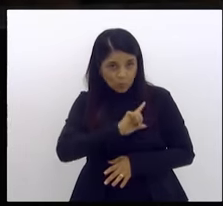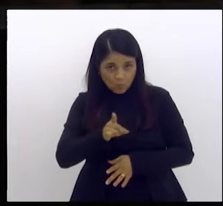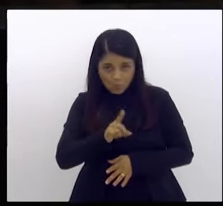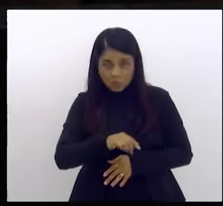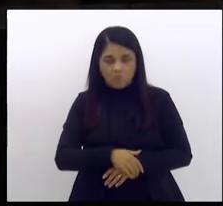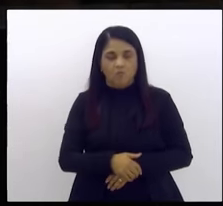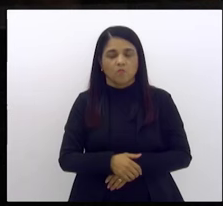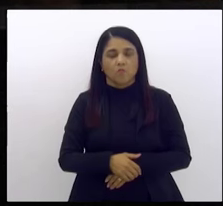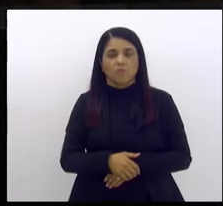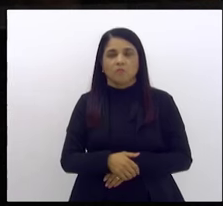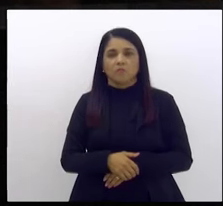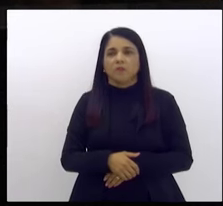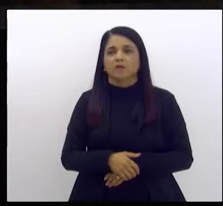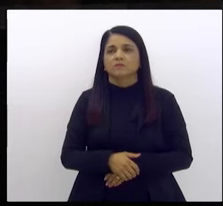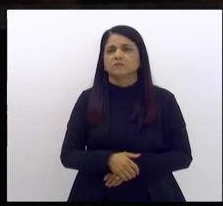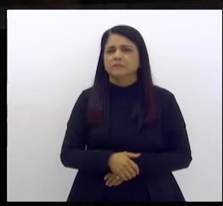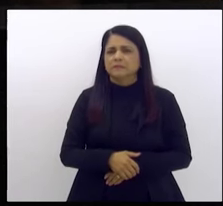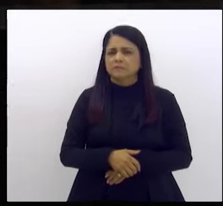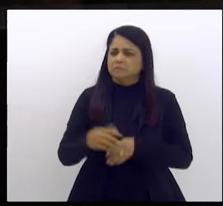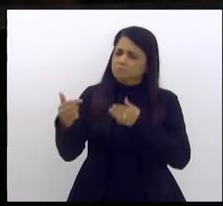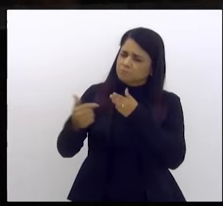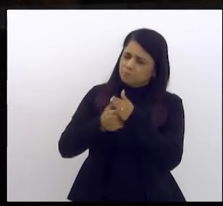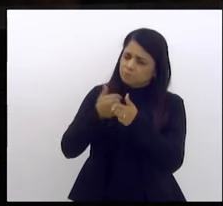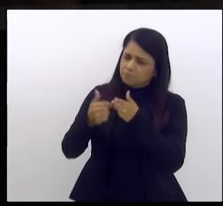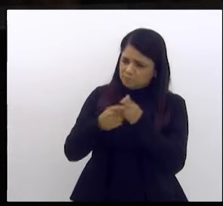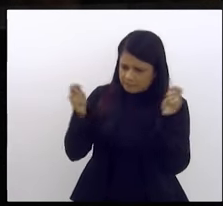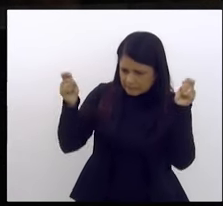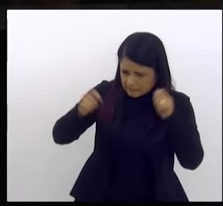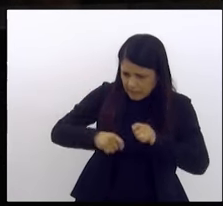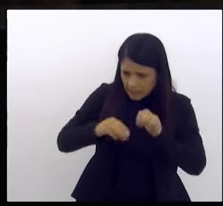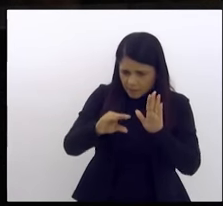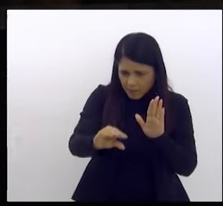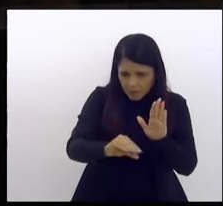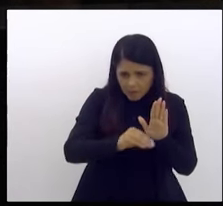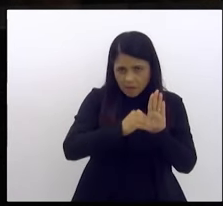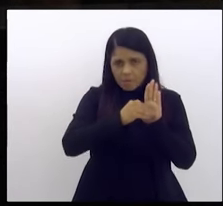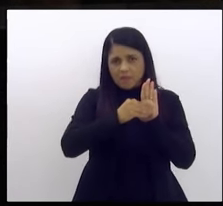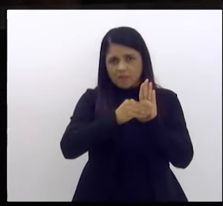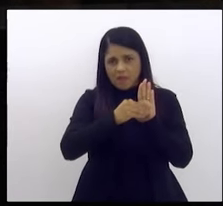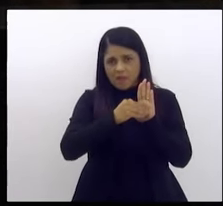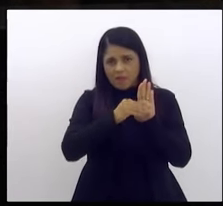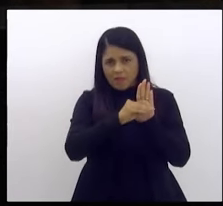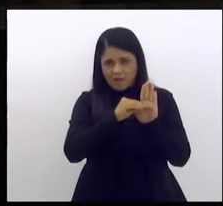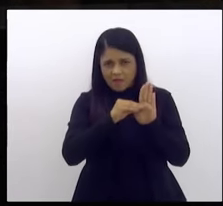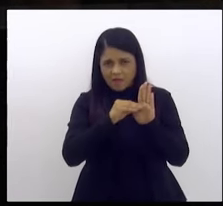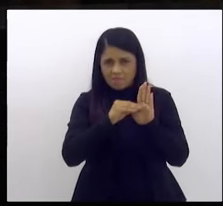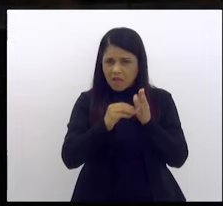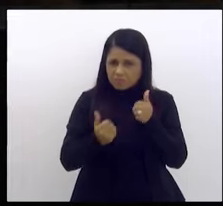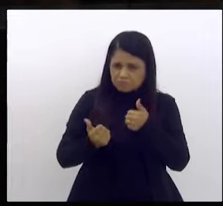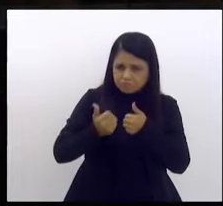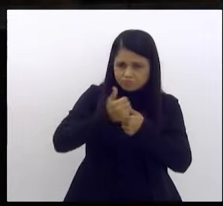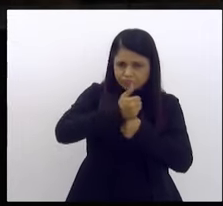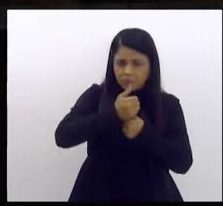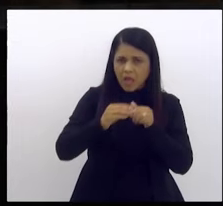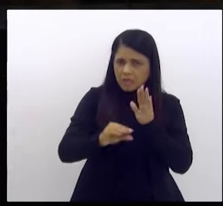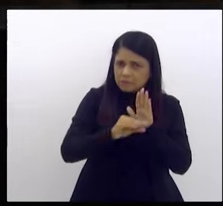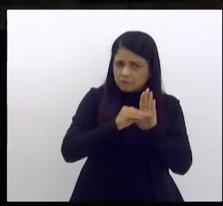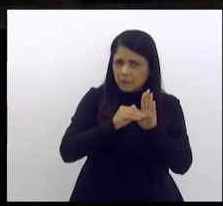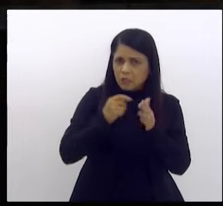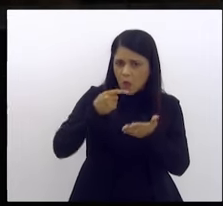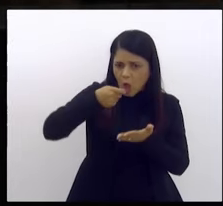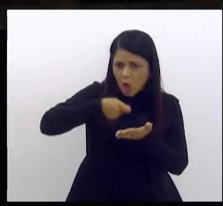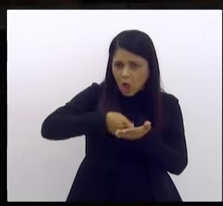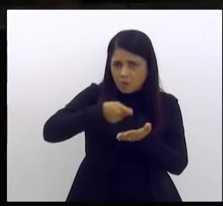me perguntaram: é possível emendar nas emendas obrigatórias para